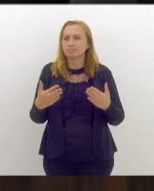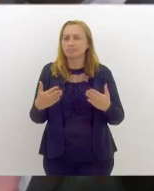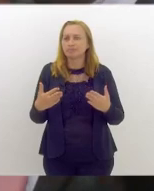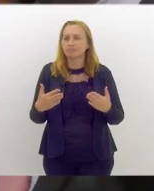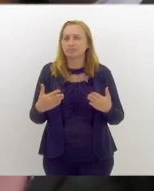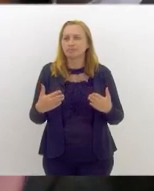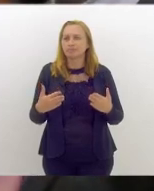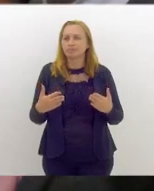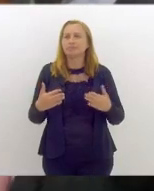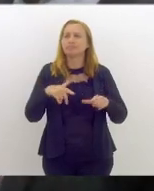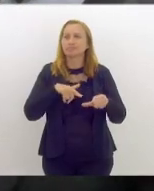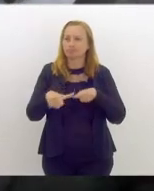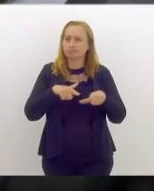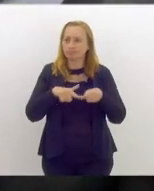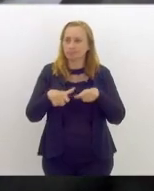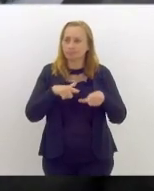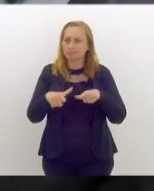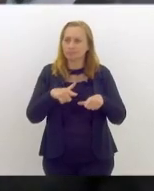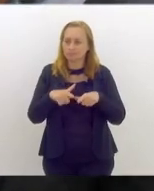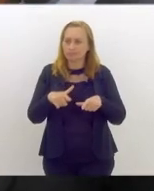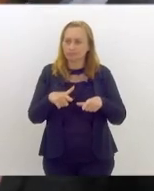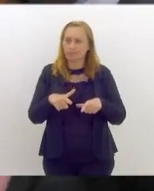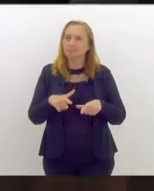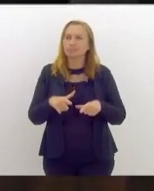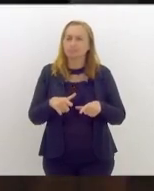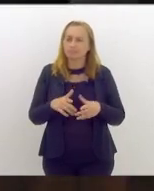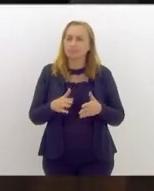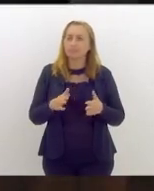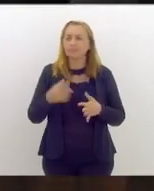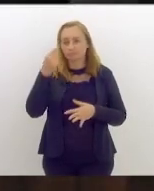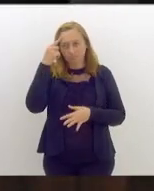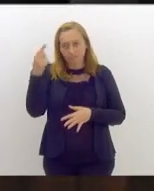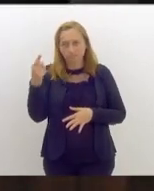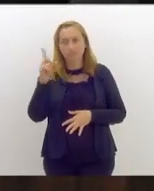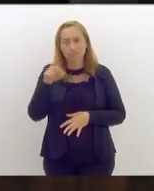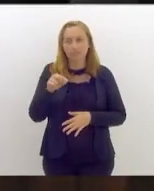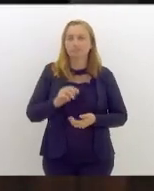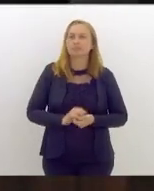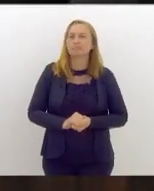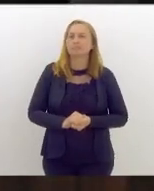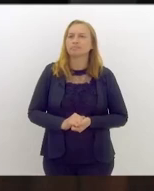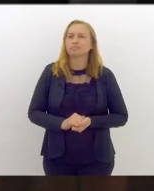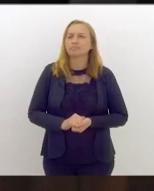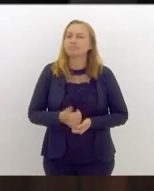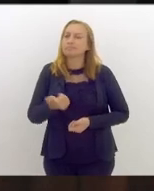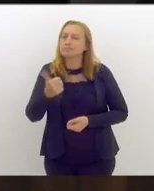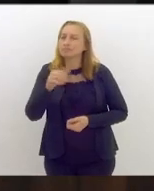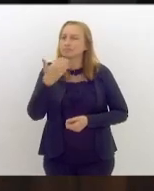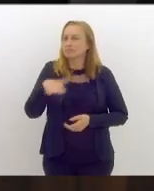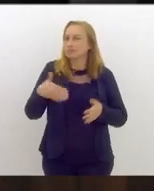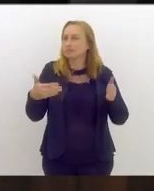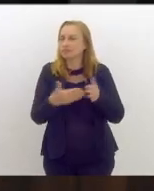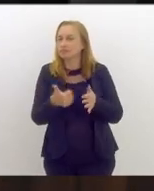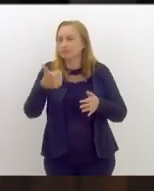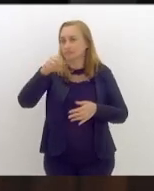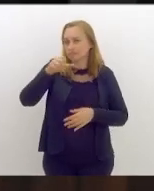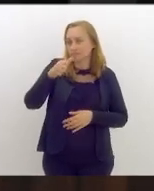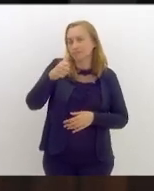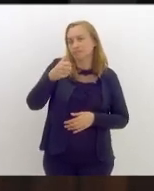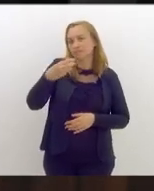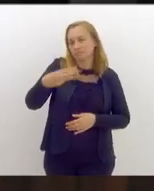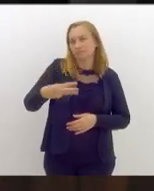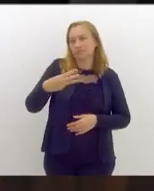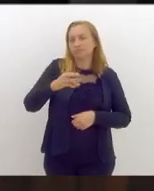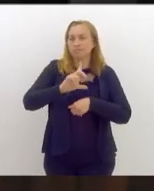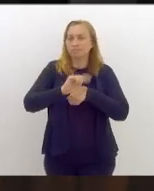do trabalho então a ideia a ideia é de 11:30 até 13 horas Matriz são